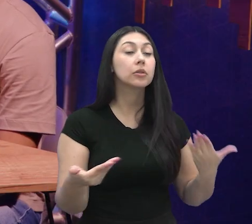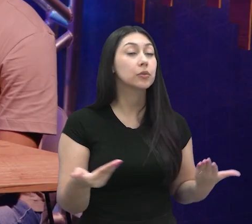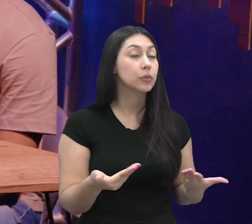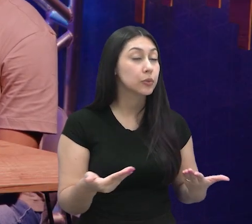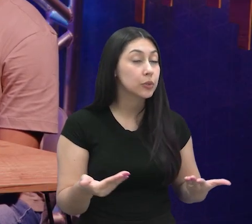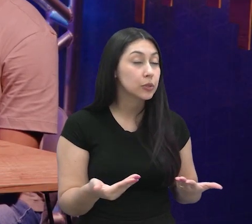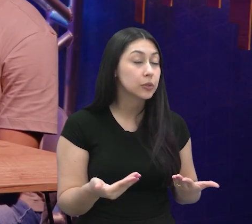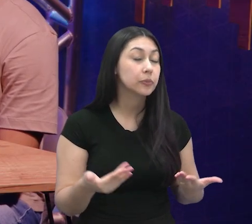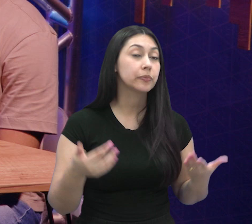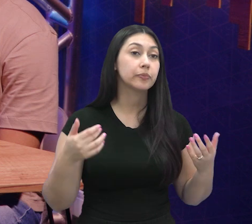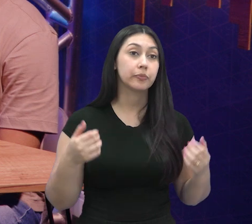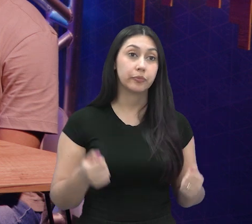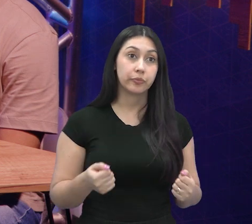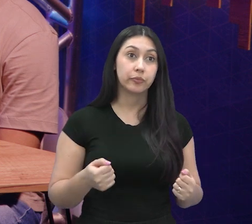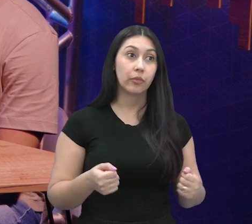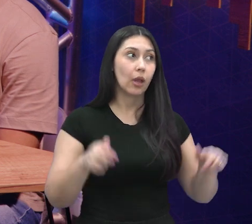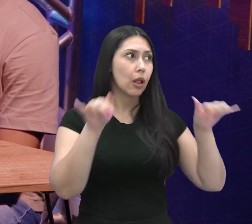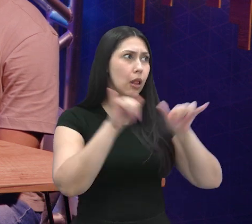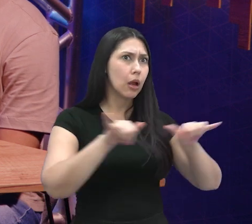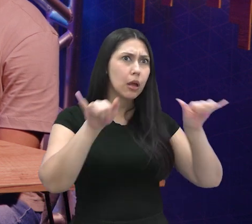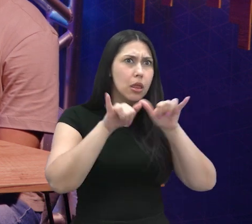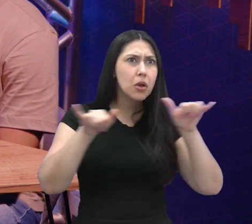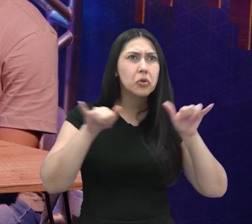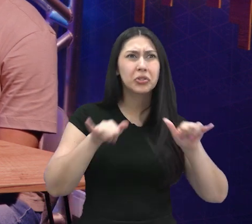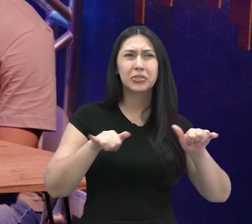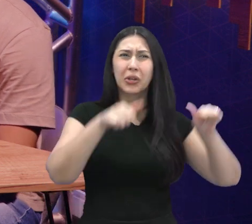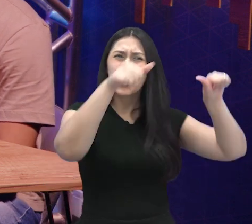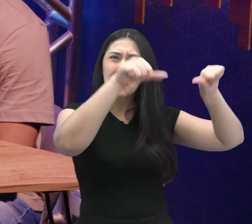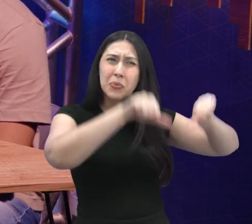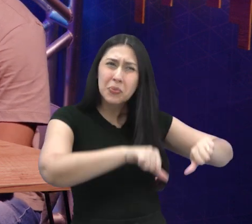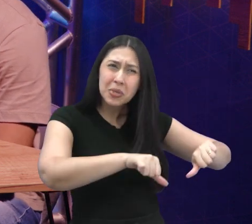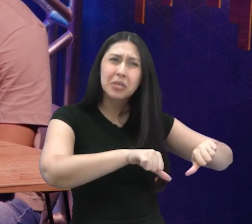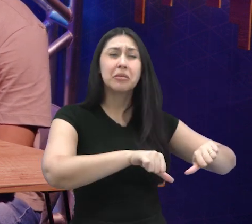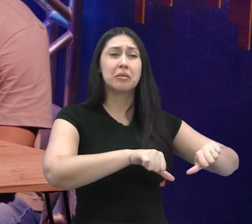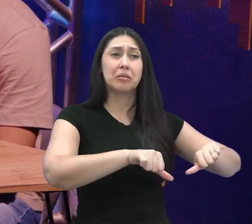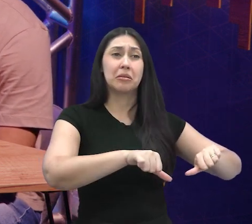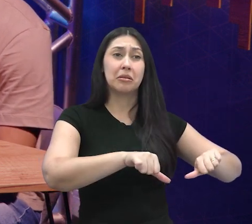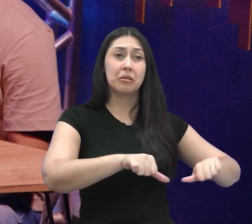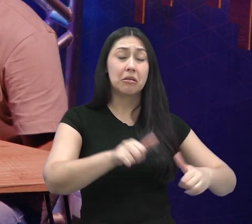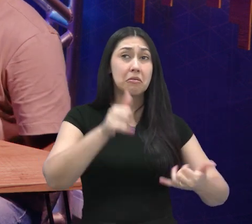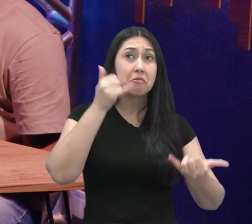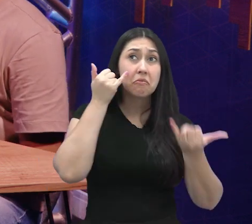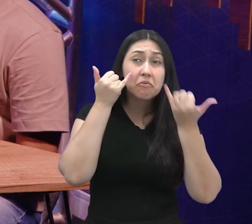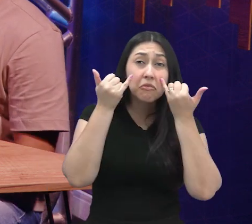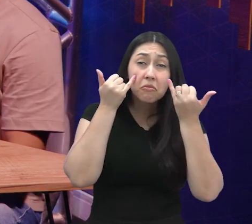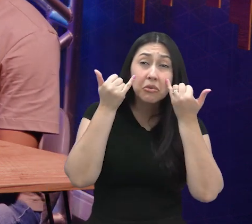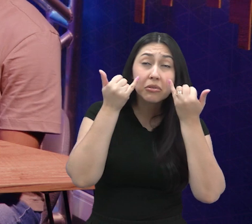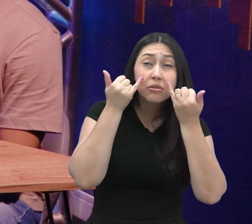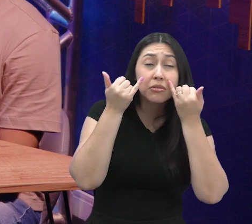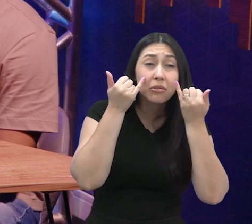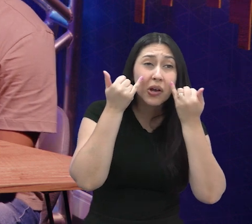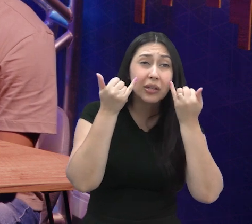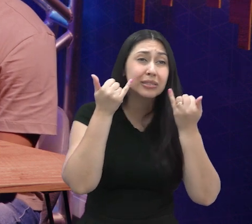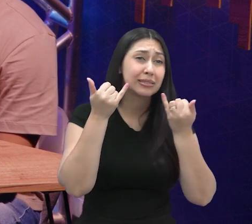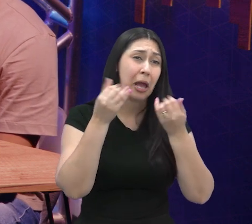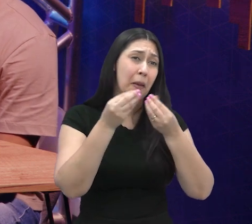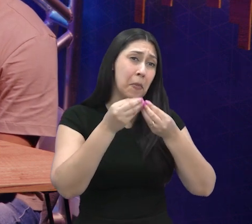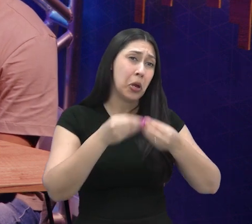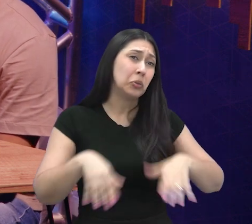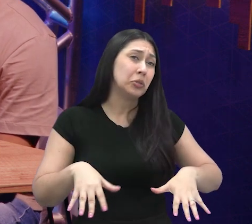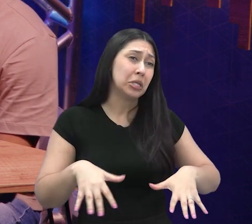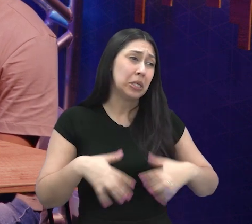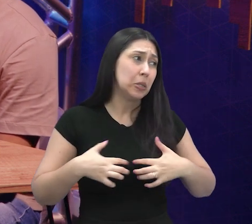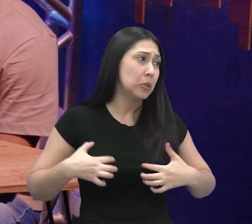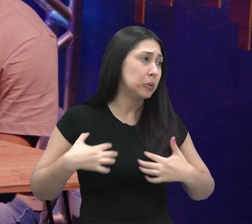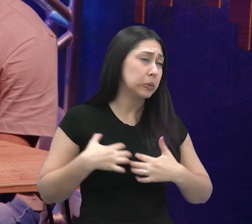atualmente. Muitas notícias negativas, informações que fazem mais mal pra